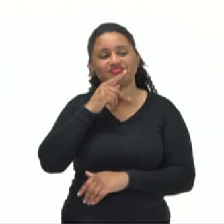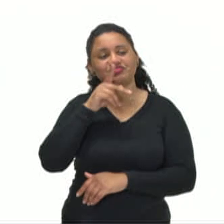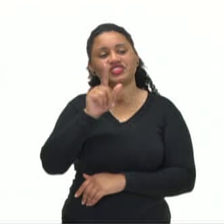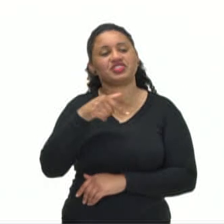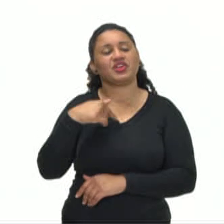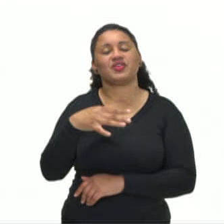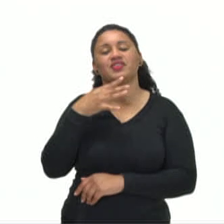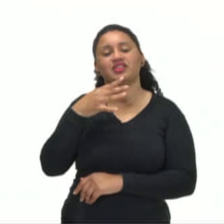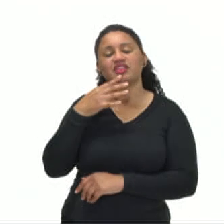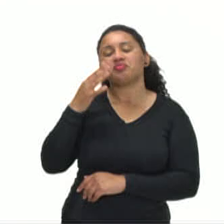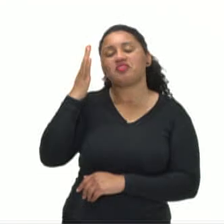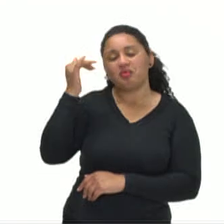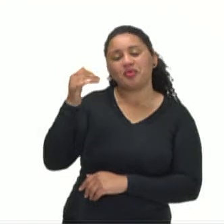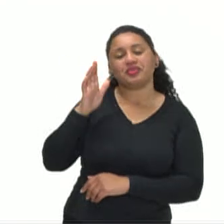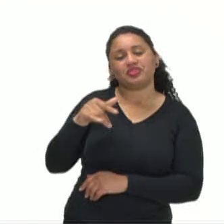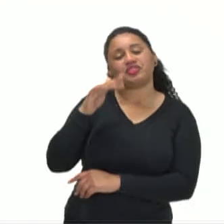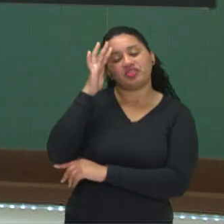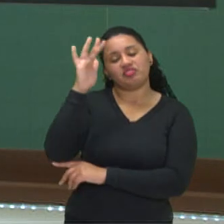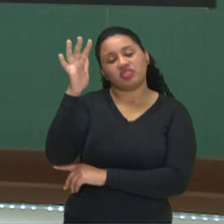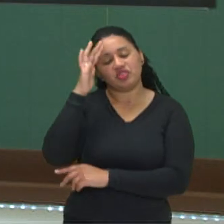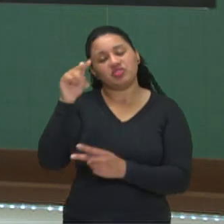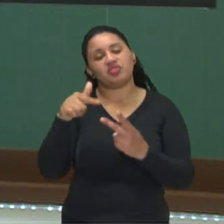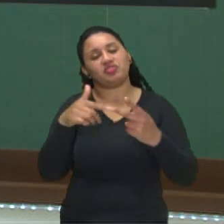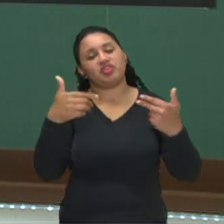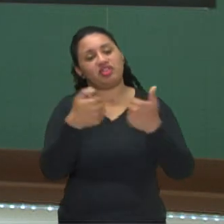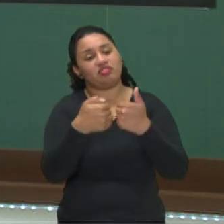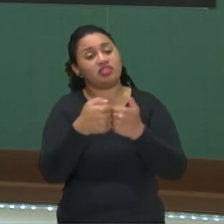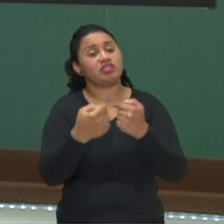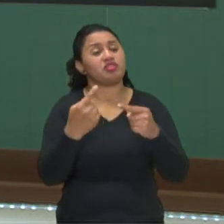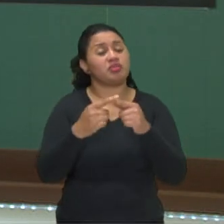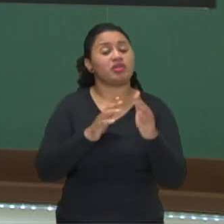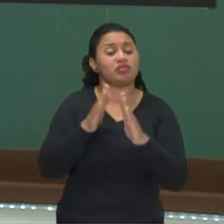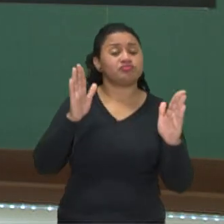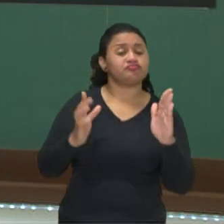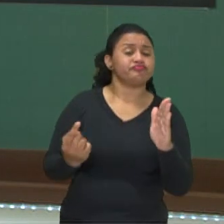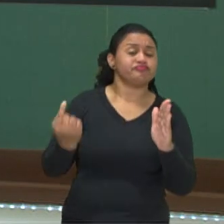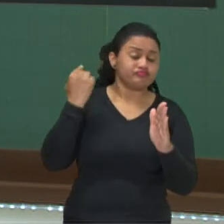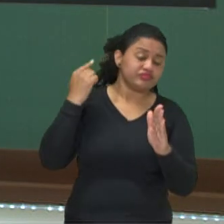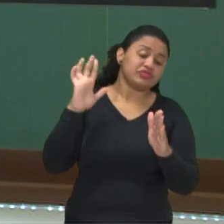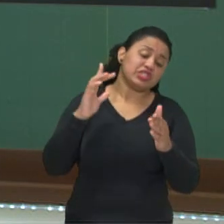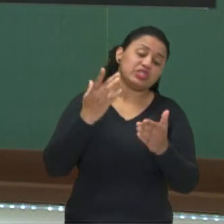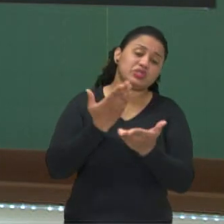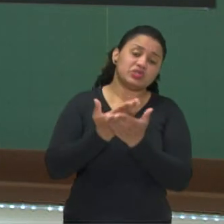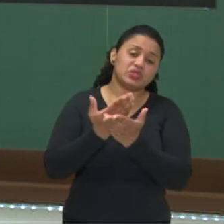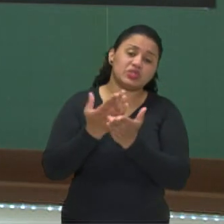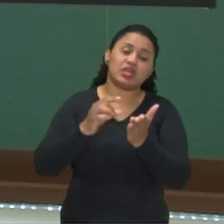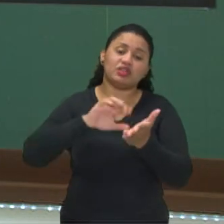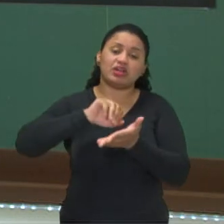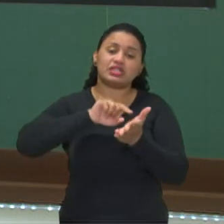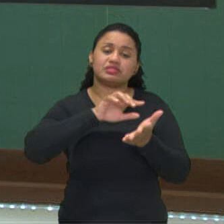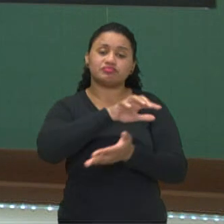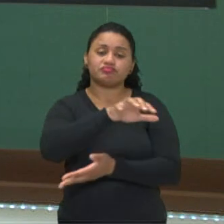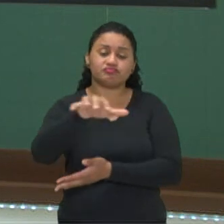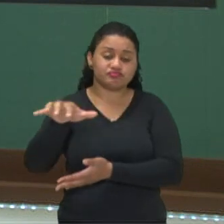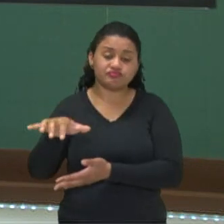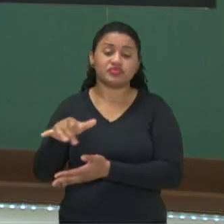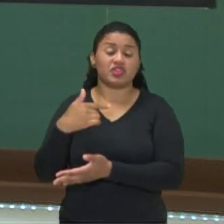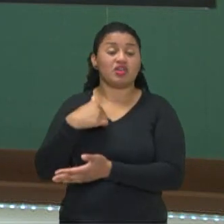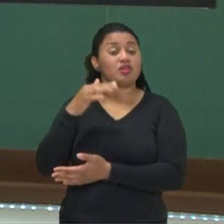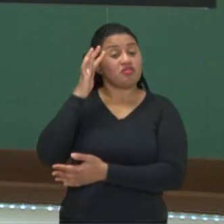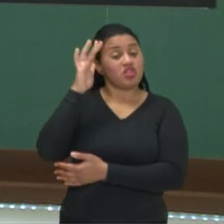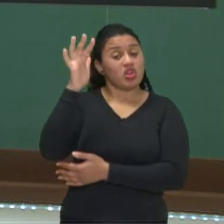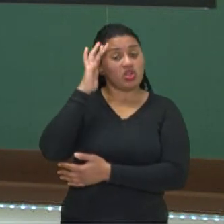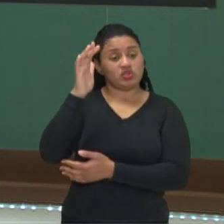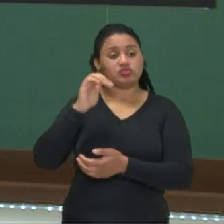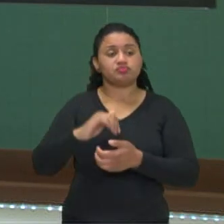respeito dele em filosofia, em física, porque naquela época os caras estudavam várias áreas, né? Eles eram chamados de